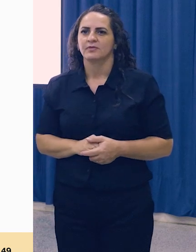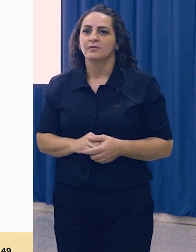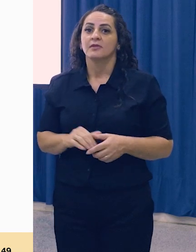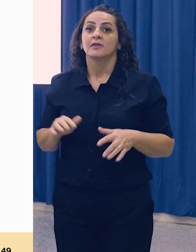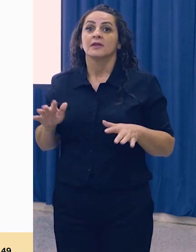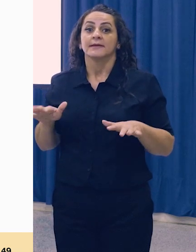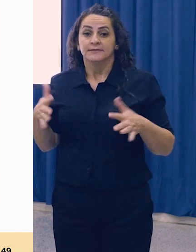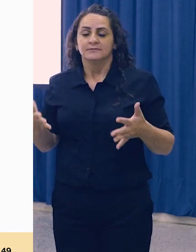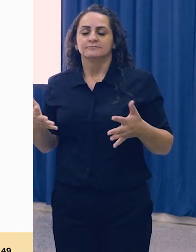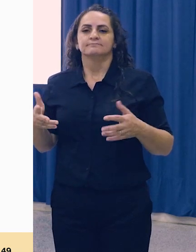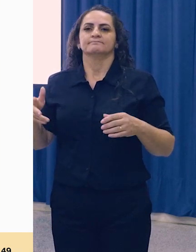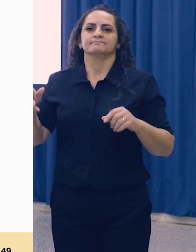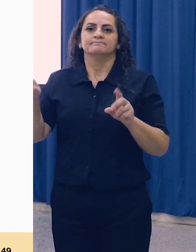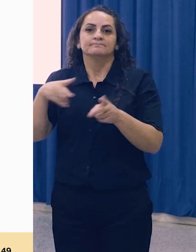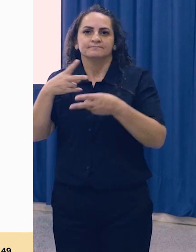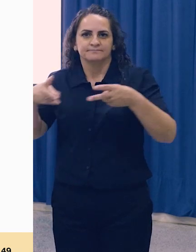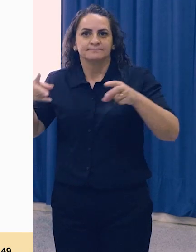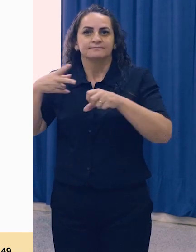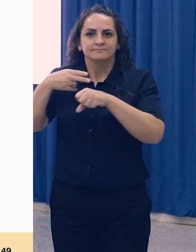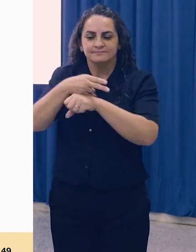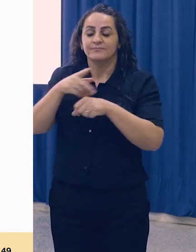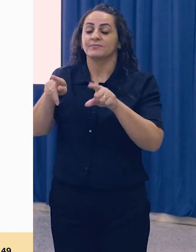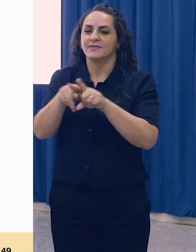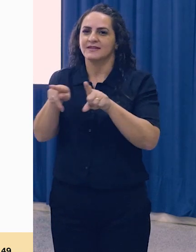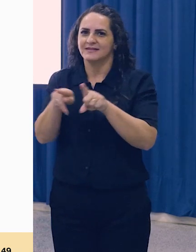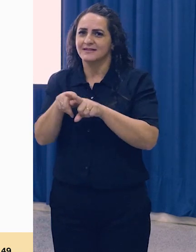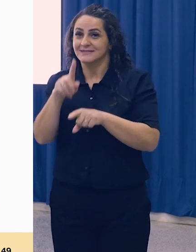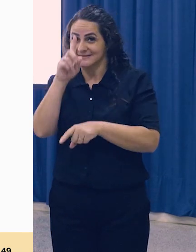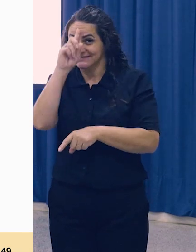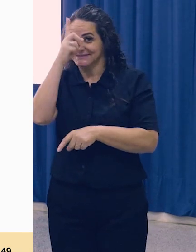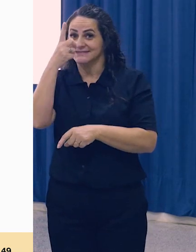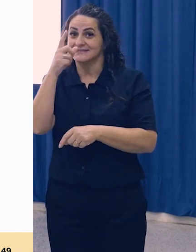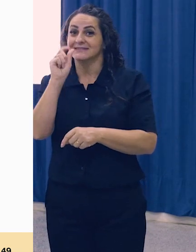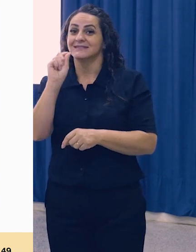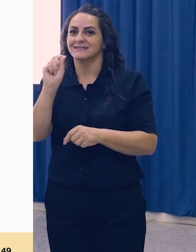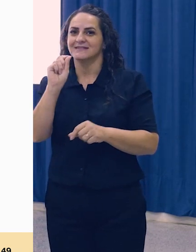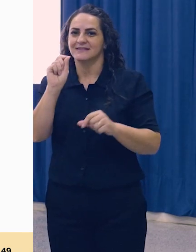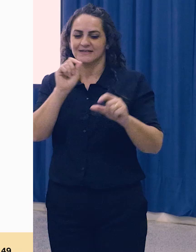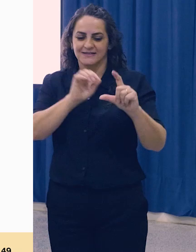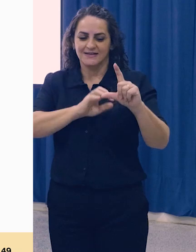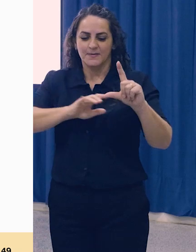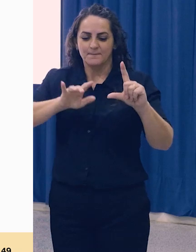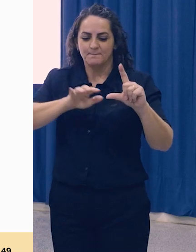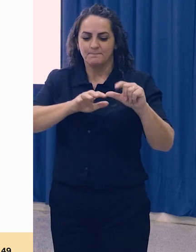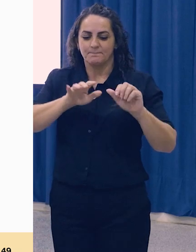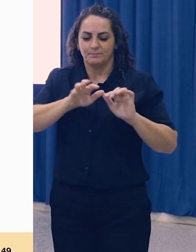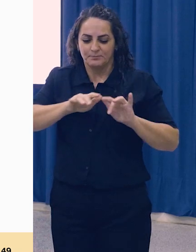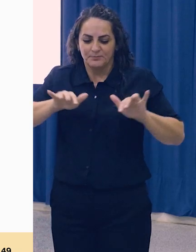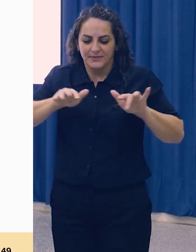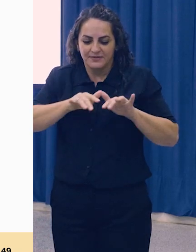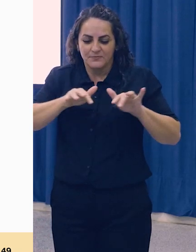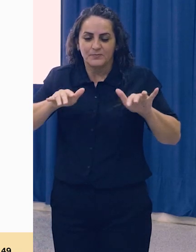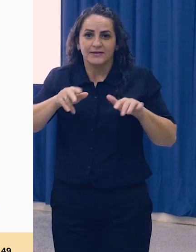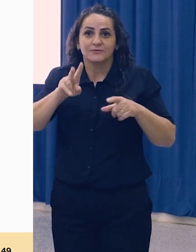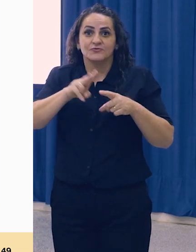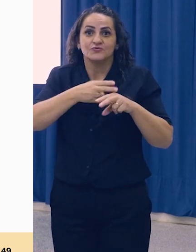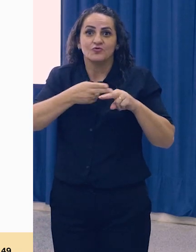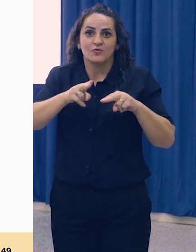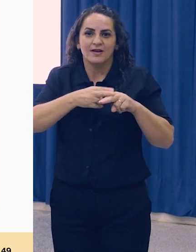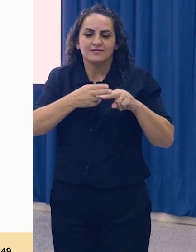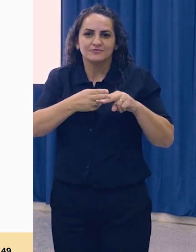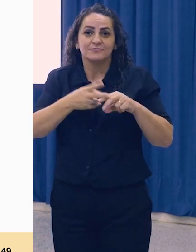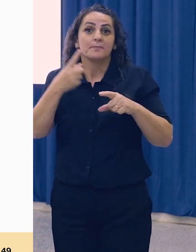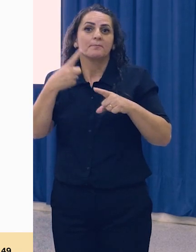decidiu fazer isso, então, para o Ventos Cortantes, só que substituindo essa ideia por um piano de chocolate, já que o vampiro, ele é um pianista, e